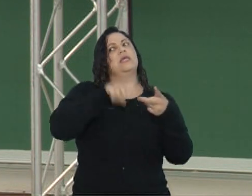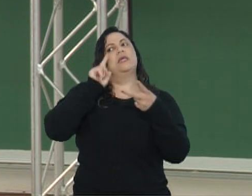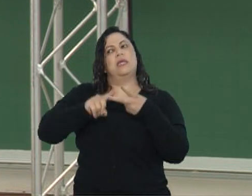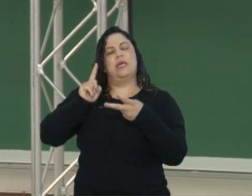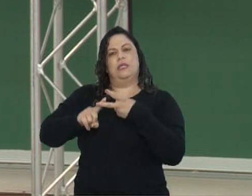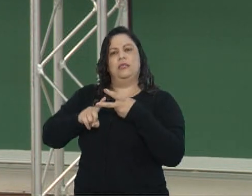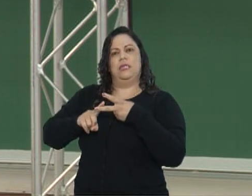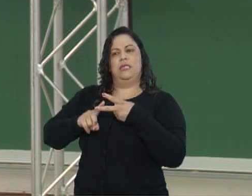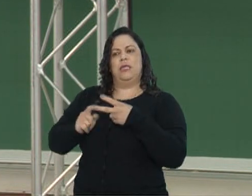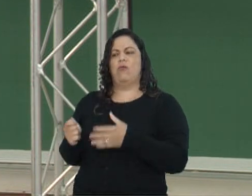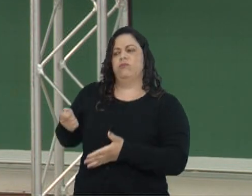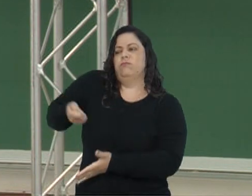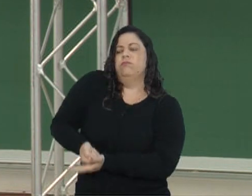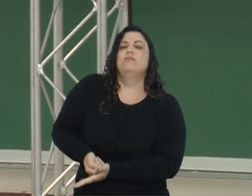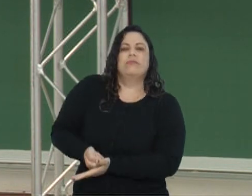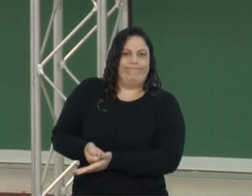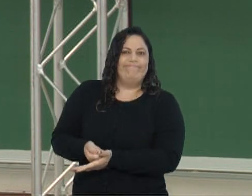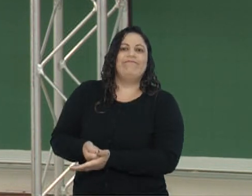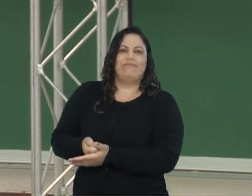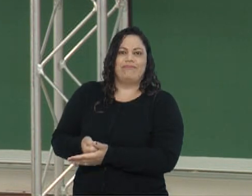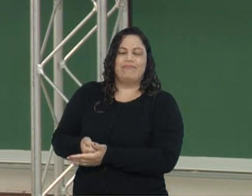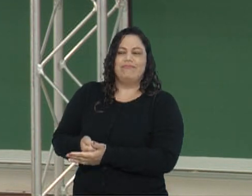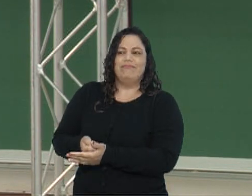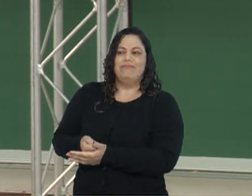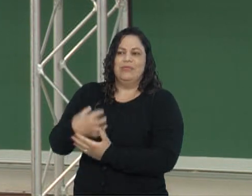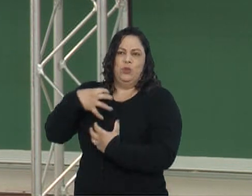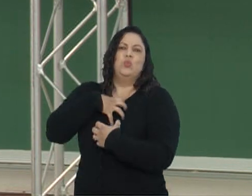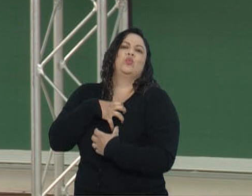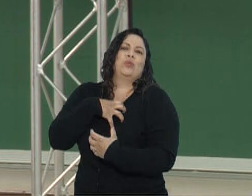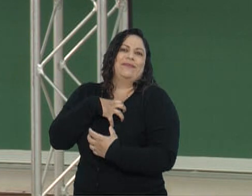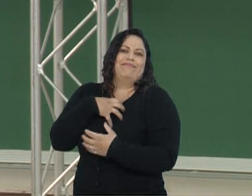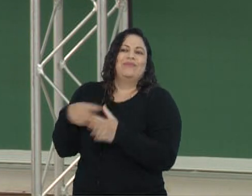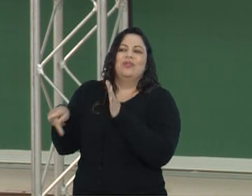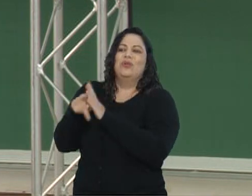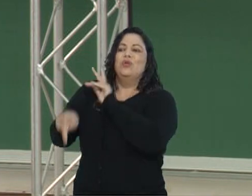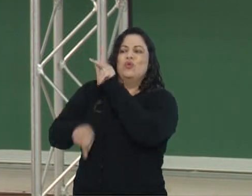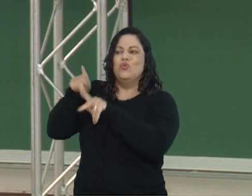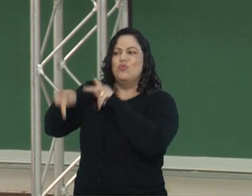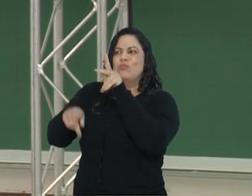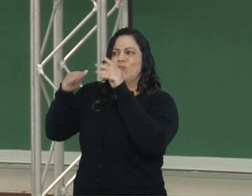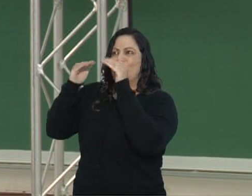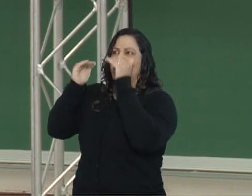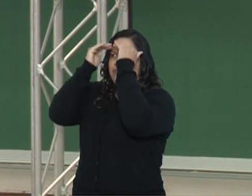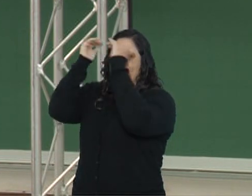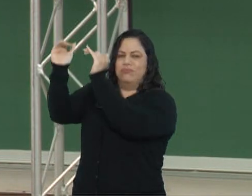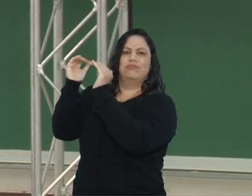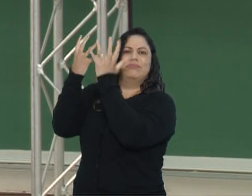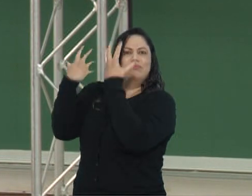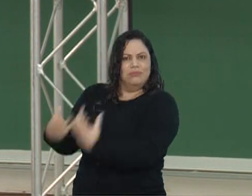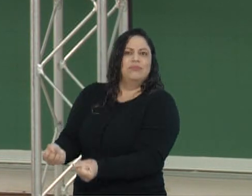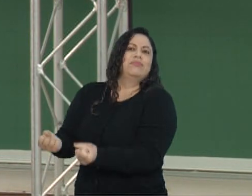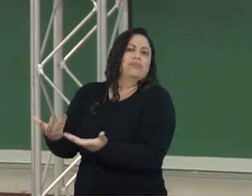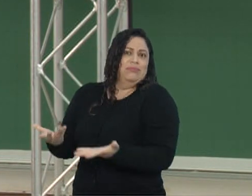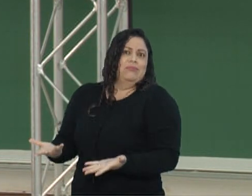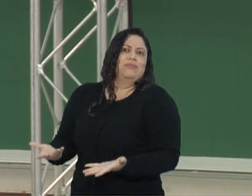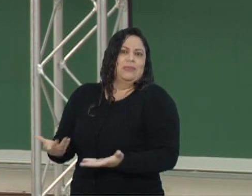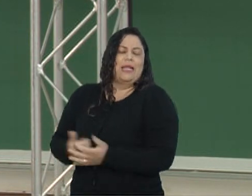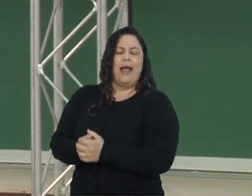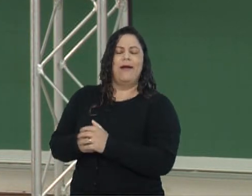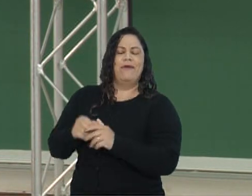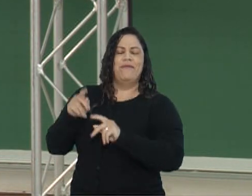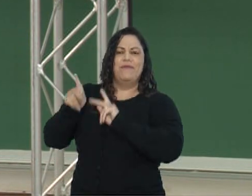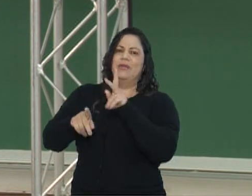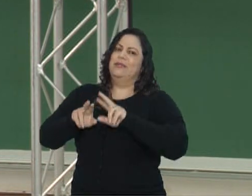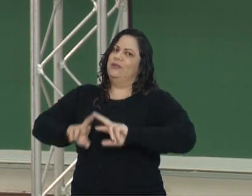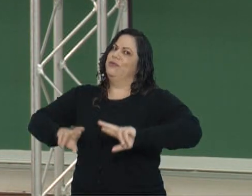das elites intelectuais, da população de maneira geral, né? As instituições não acordavam, diferente do nazismo, por exemplo, né? Que